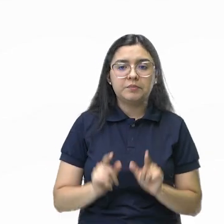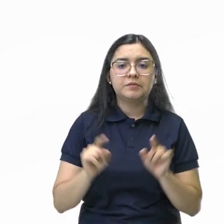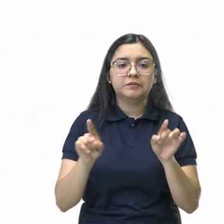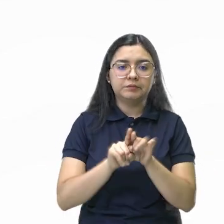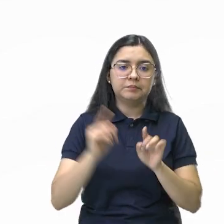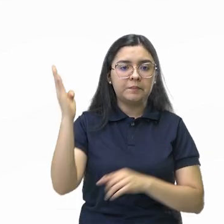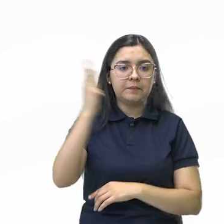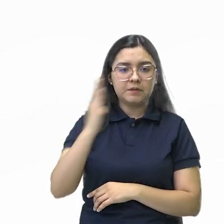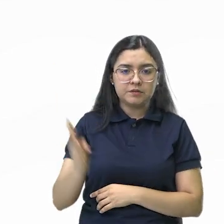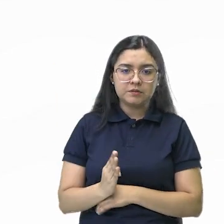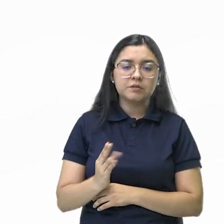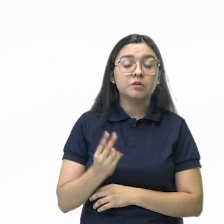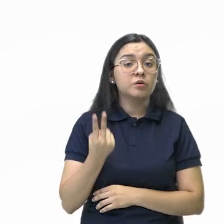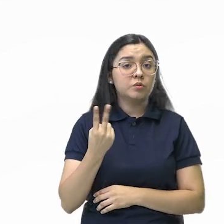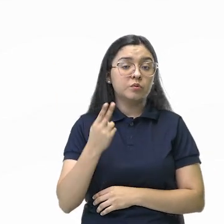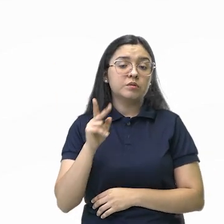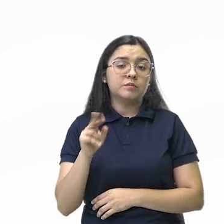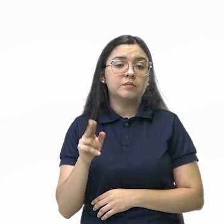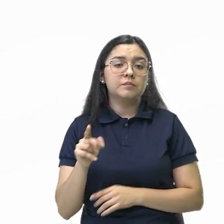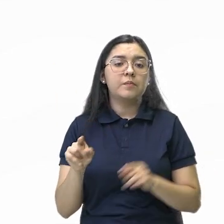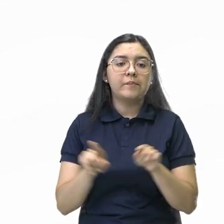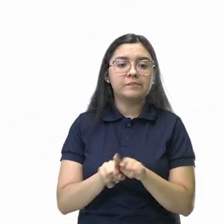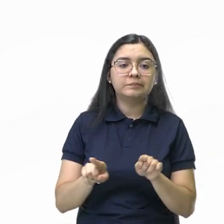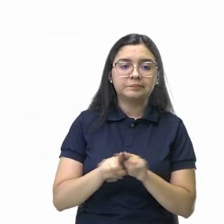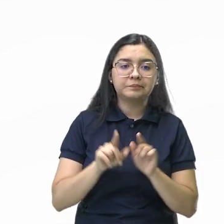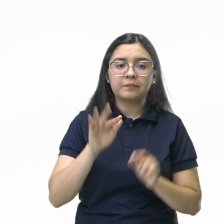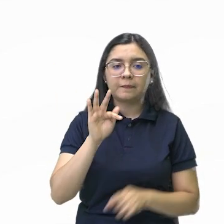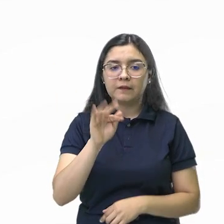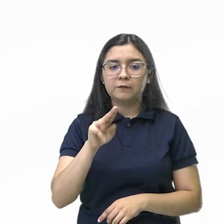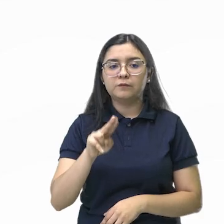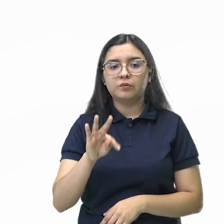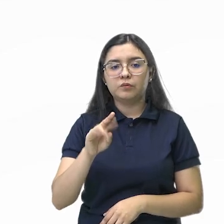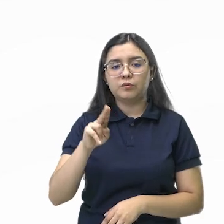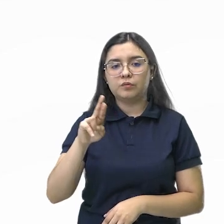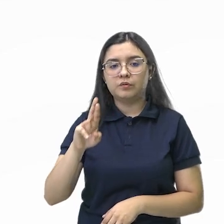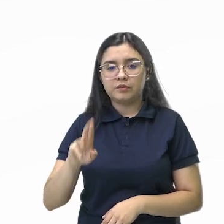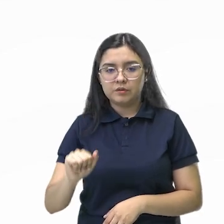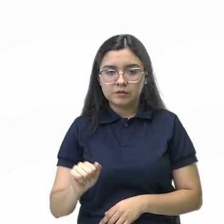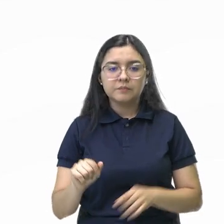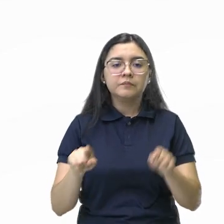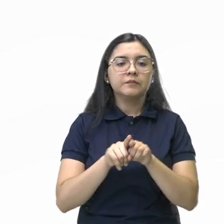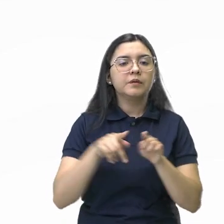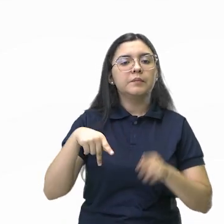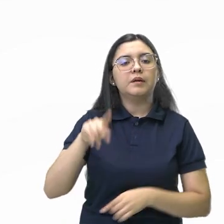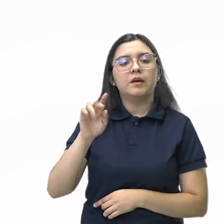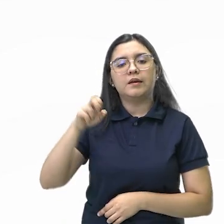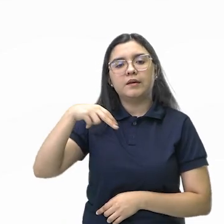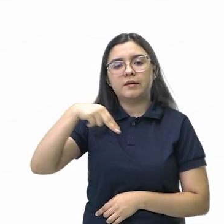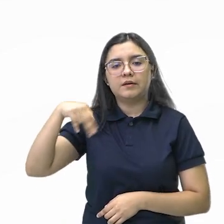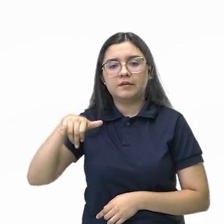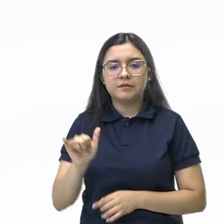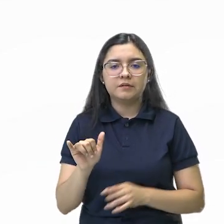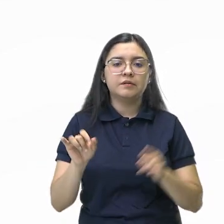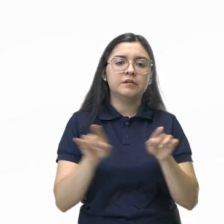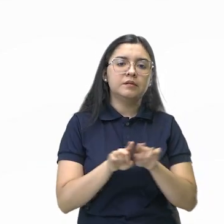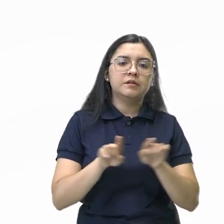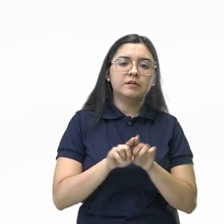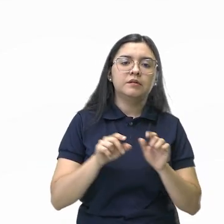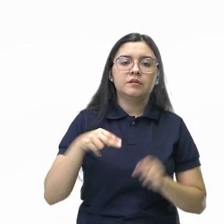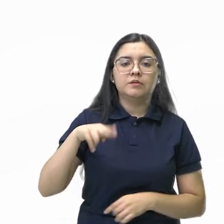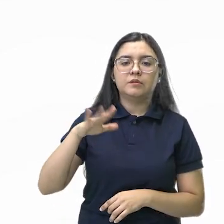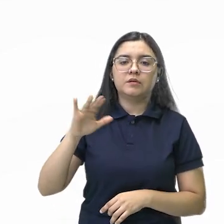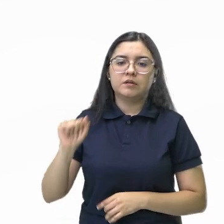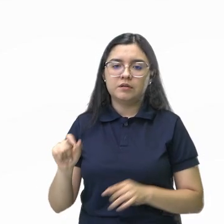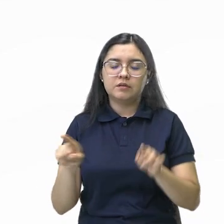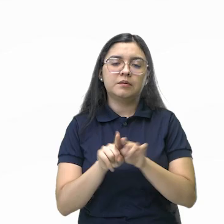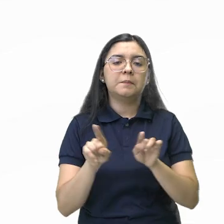grafiteiros brasileiros, são 2 irmãos, Futura, que é um grafiteiro americano, Kenny Chart, também, que é americano, e o Nunca, que é